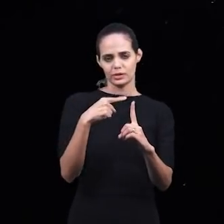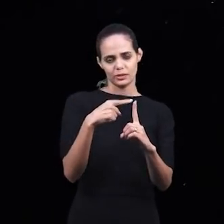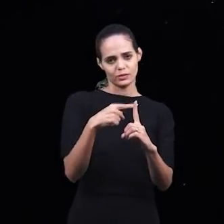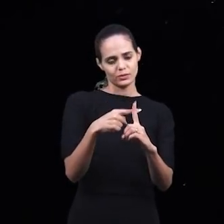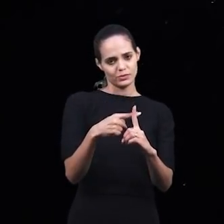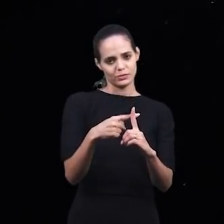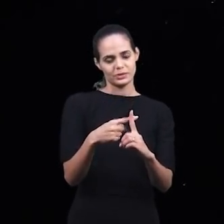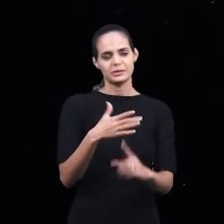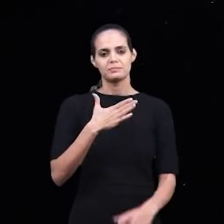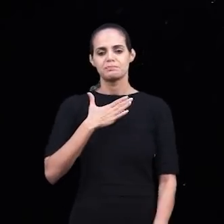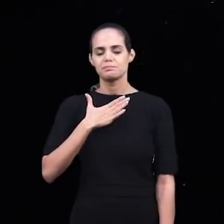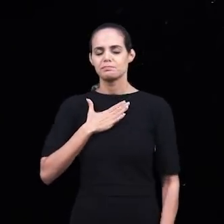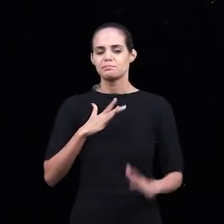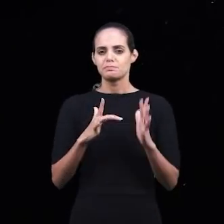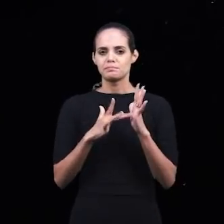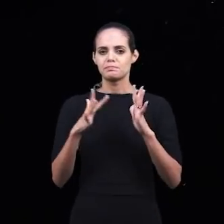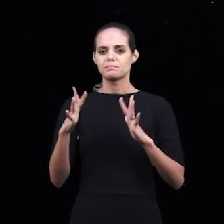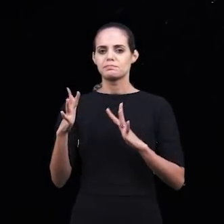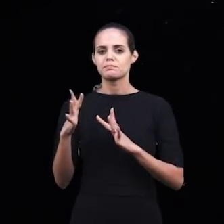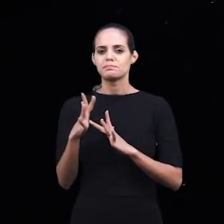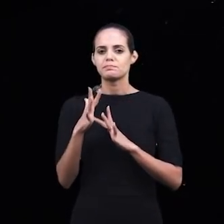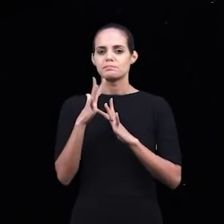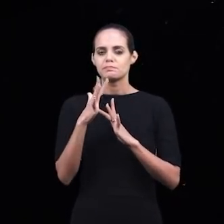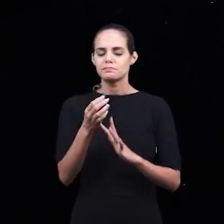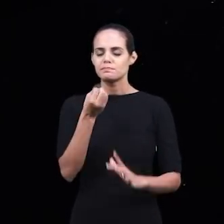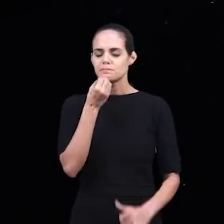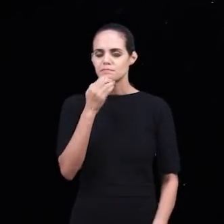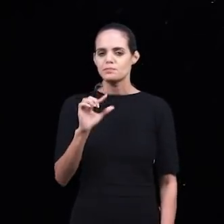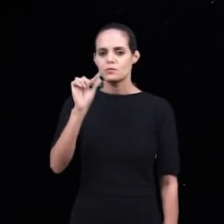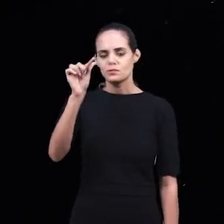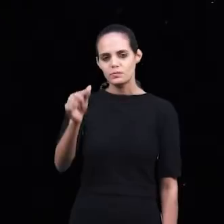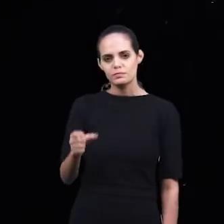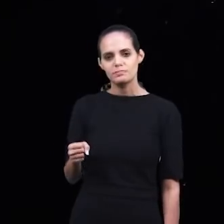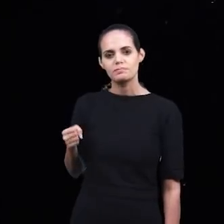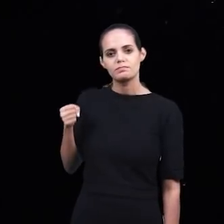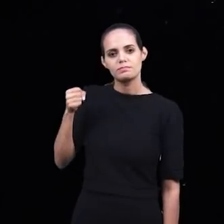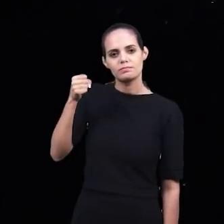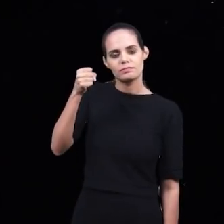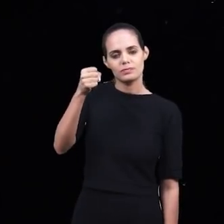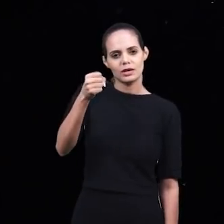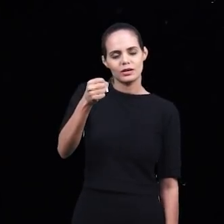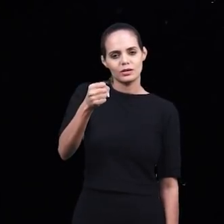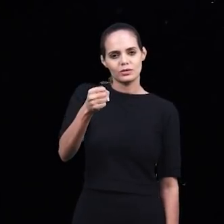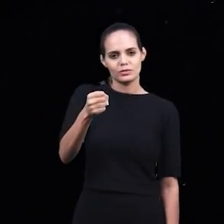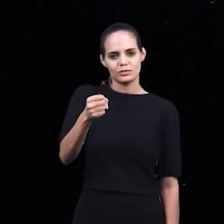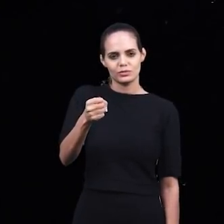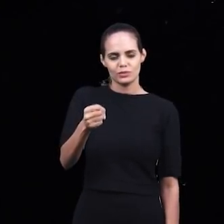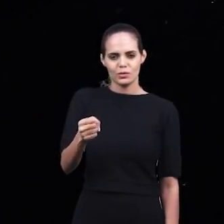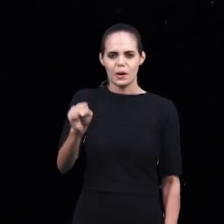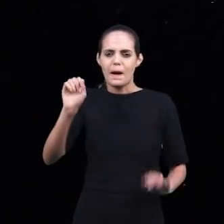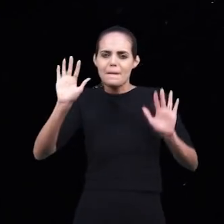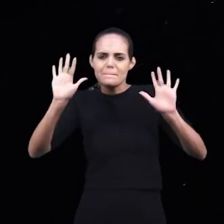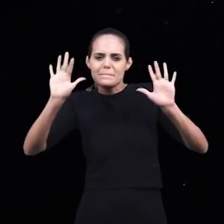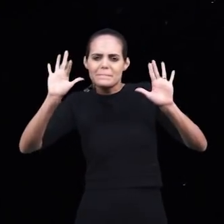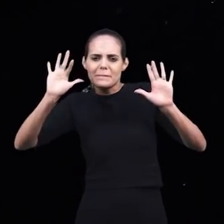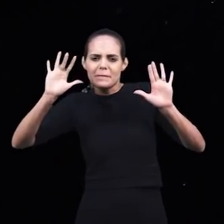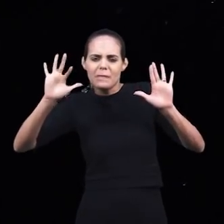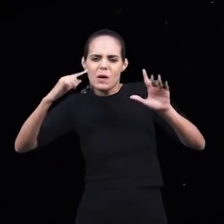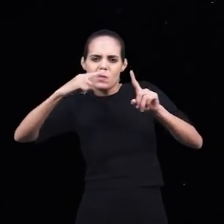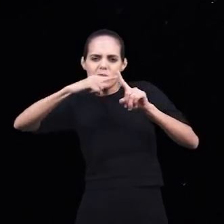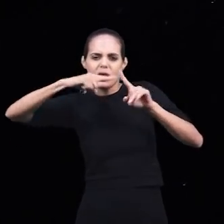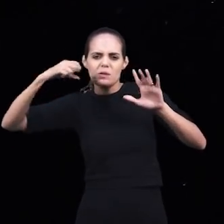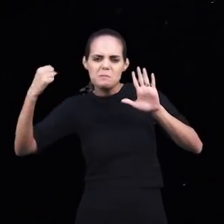meu Jesus, o bom pastor, a mão que foi na